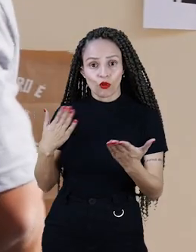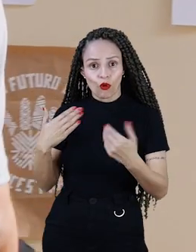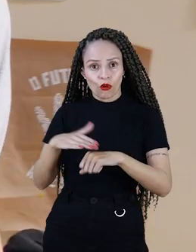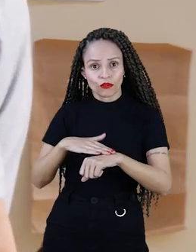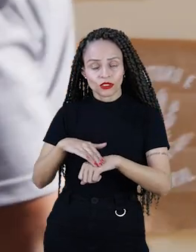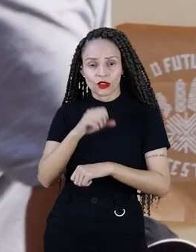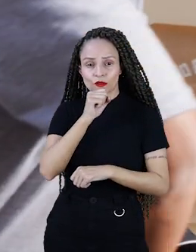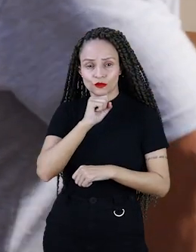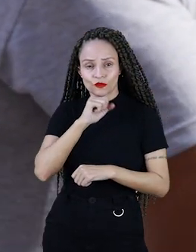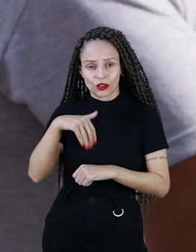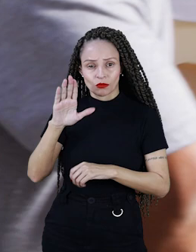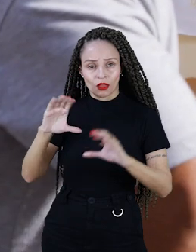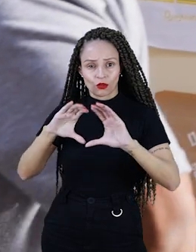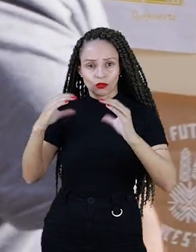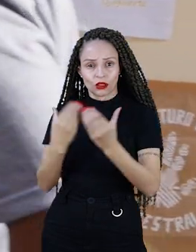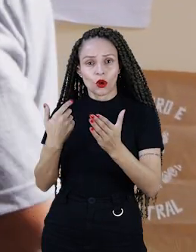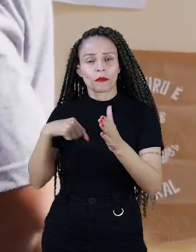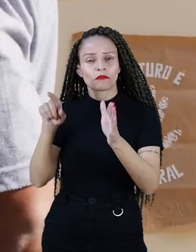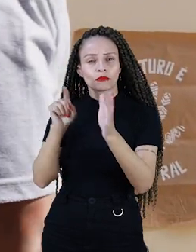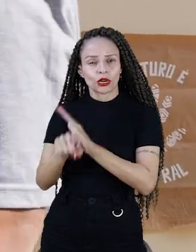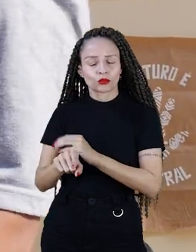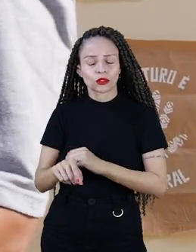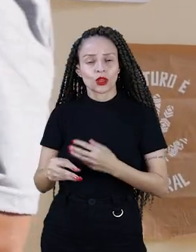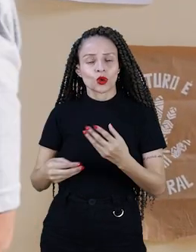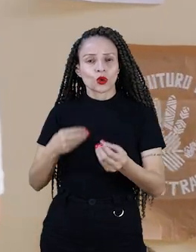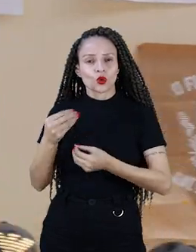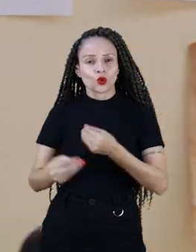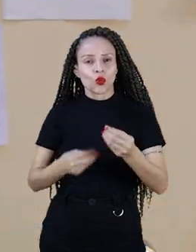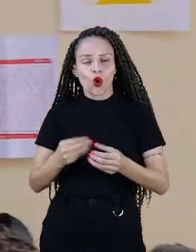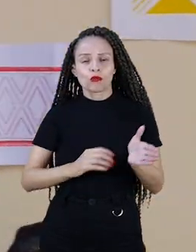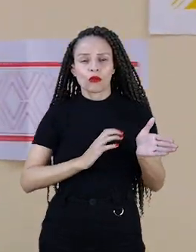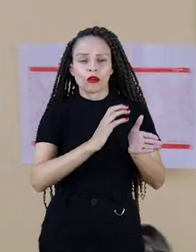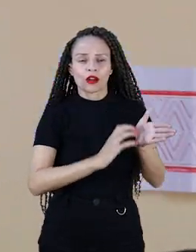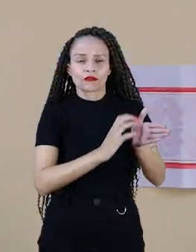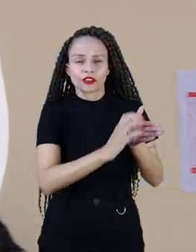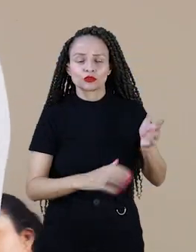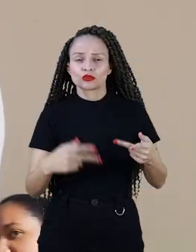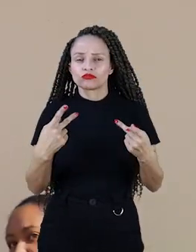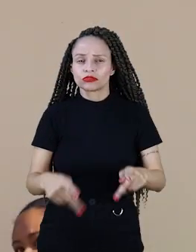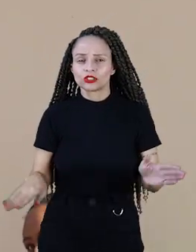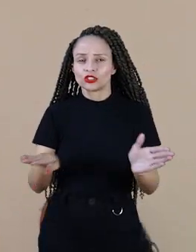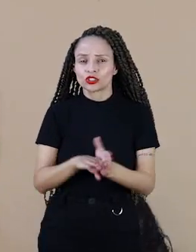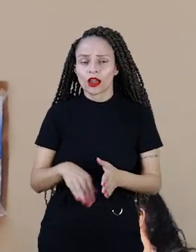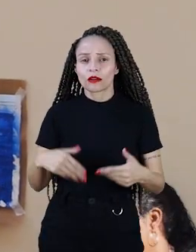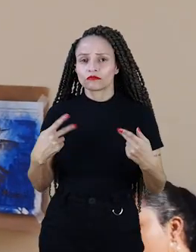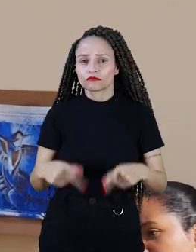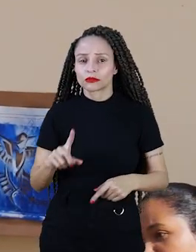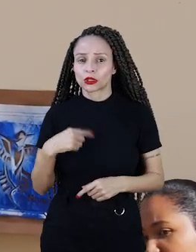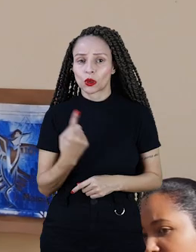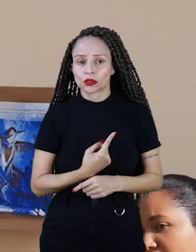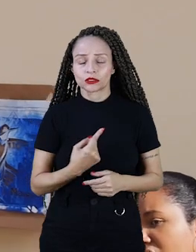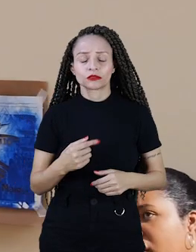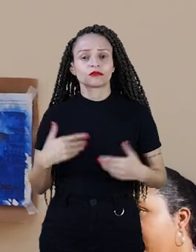da nossa comunidade. Crianças em círculo. E aí eu perguntei, né, como que chega o grafismo para a gente? Vô. Nas paredes